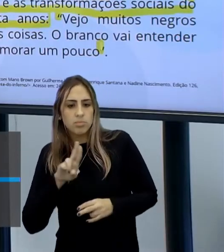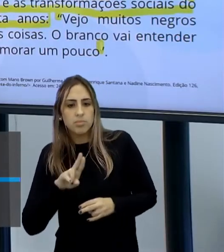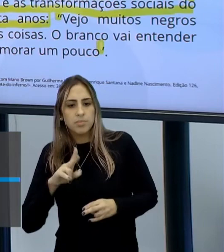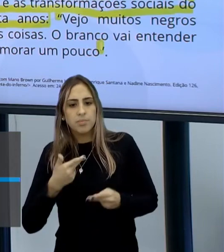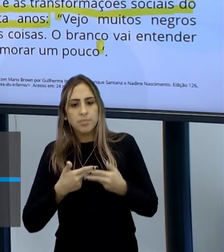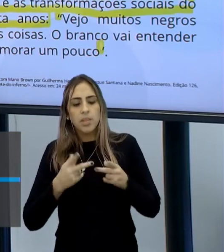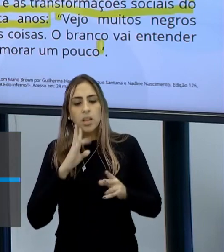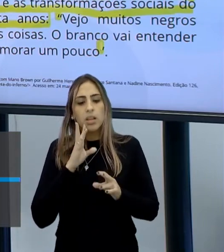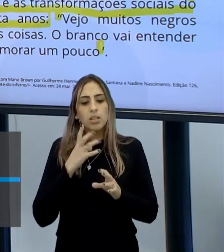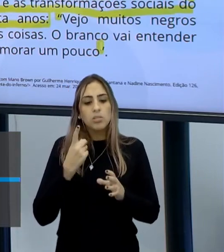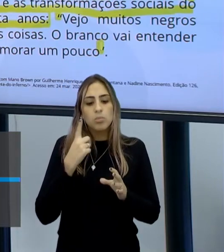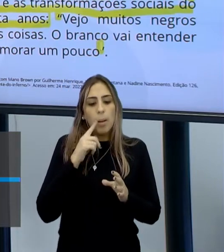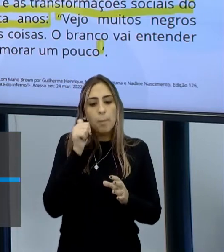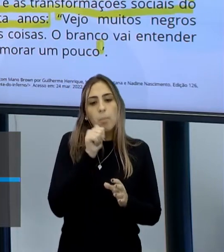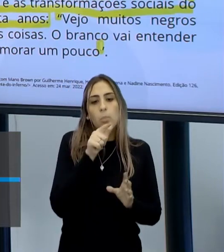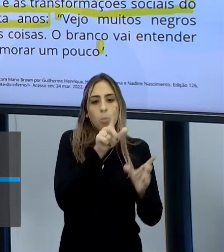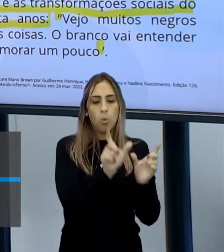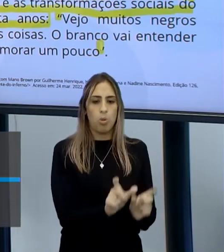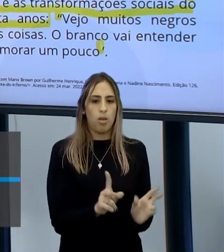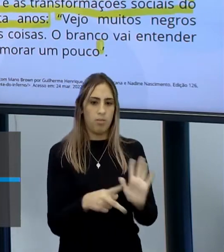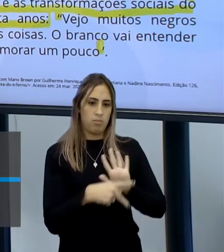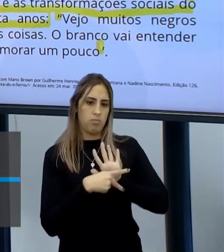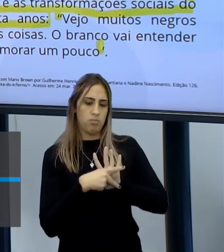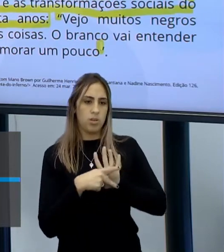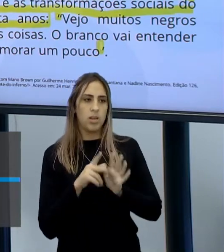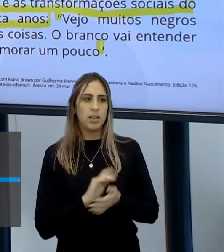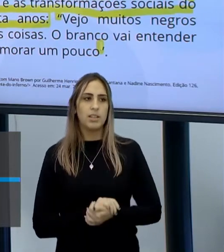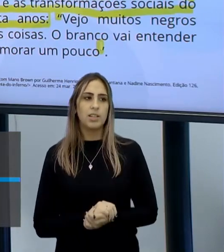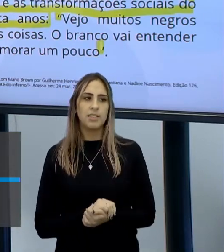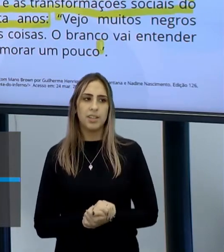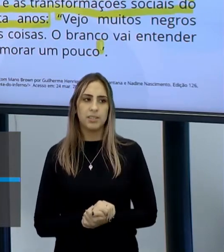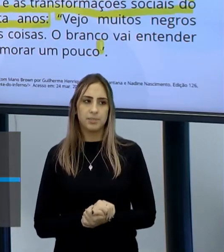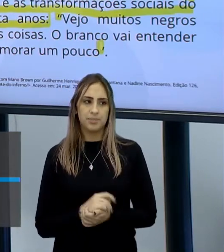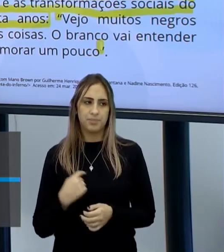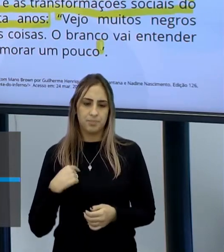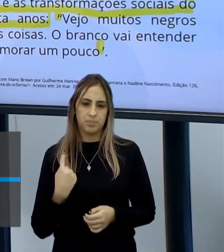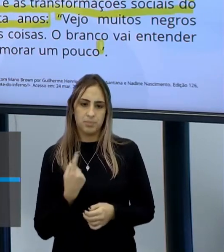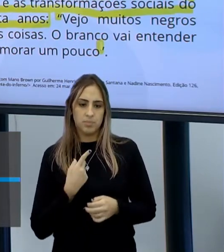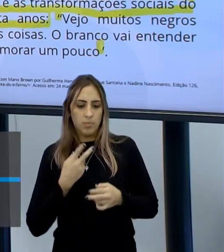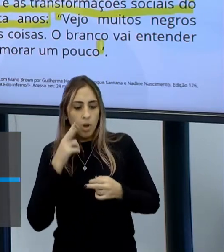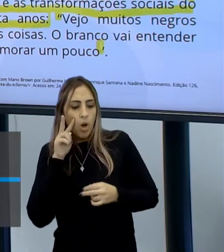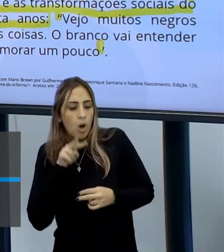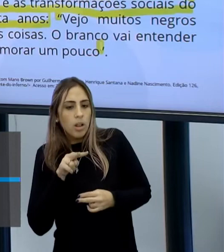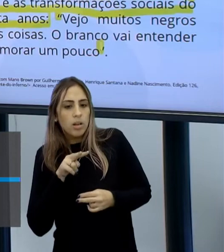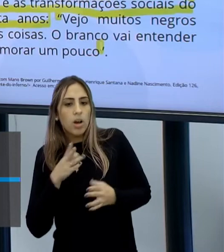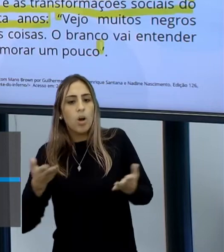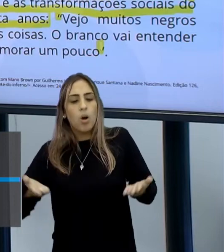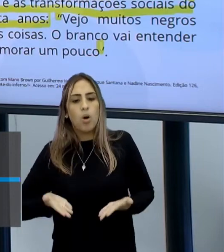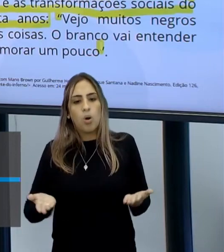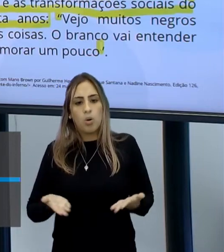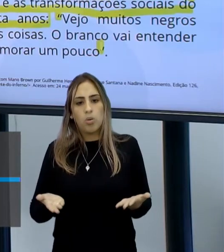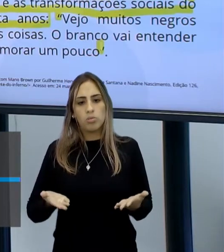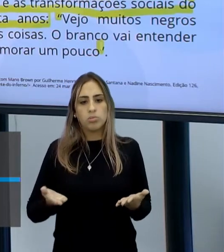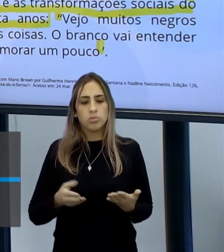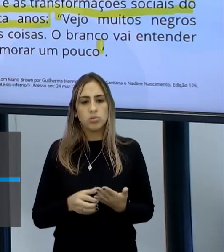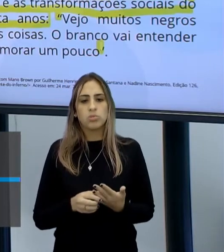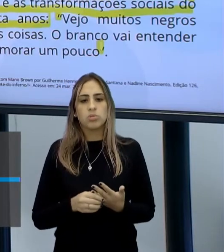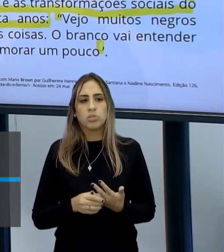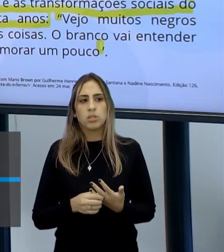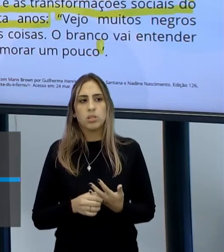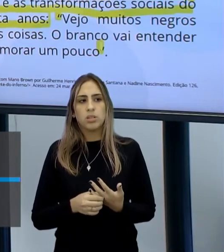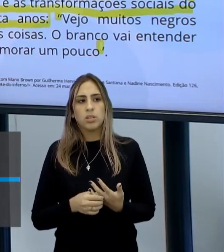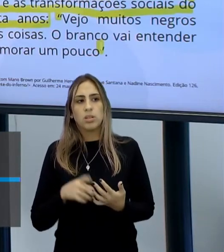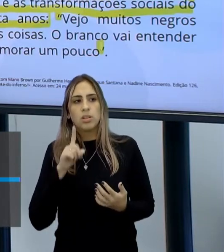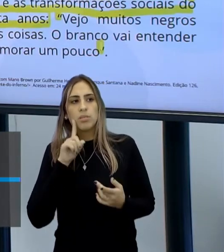referir a uma determinada mulher. Né? E aí a pessoa questiona ele naquele momento, ele falou assim, olha, hoje, né, isso não é mais